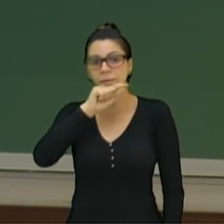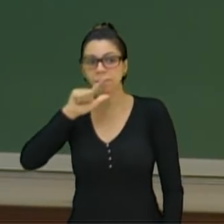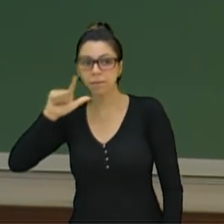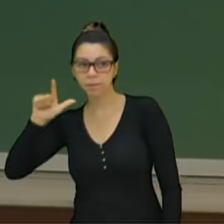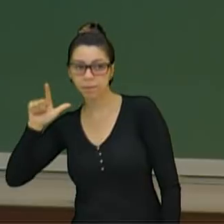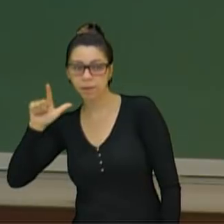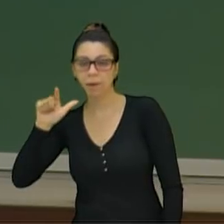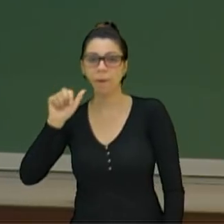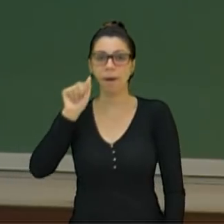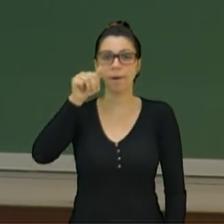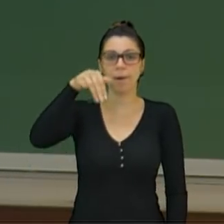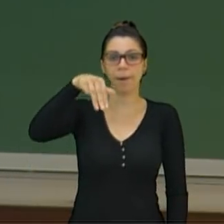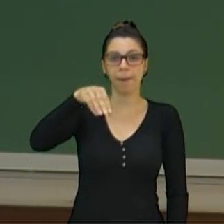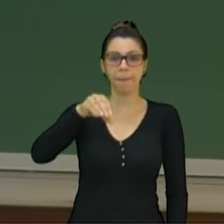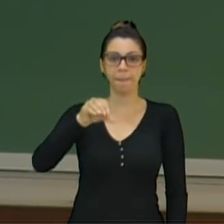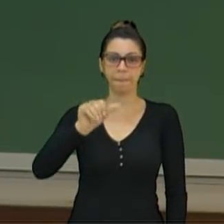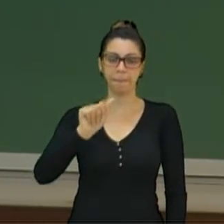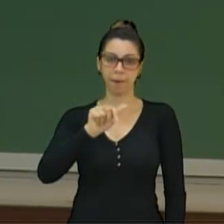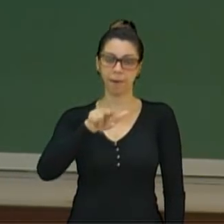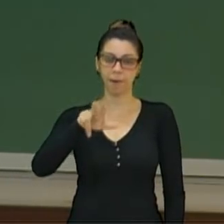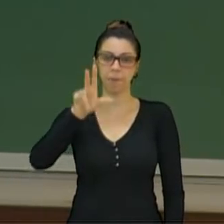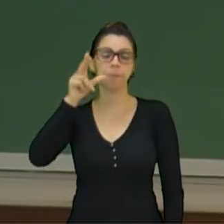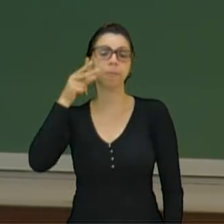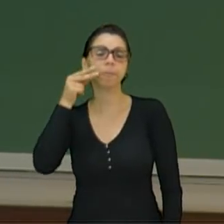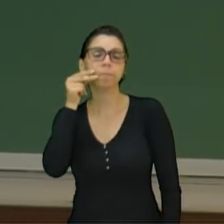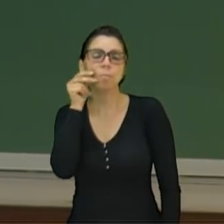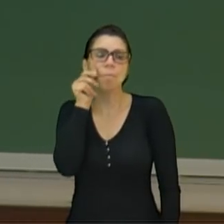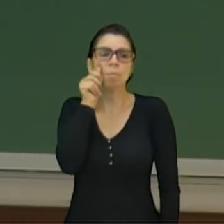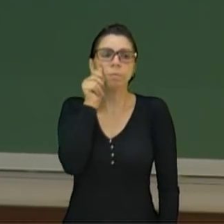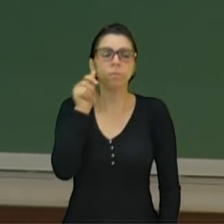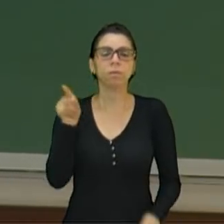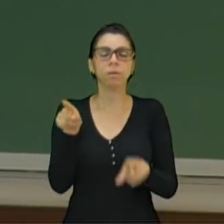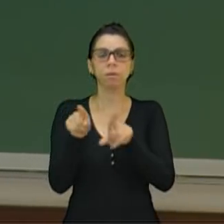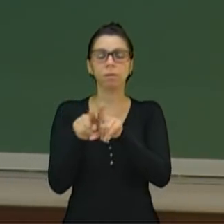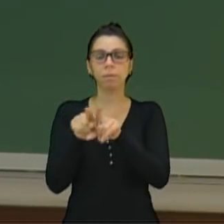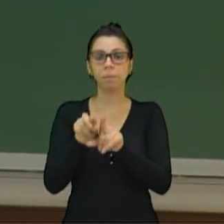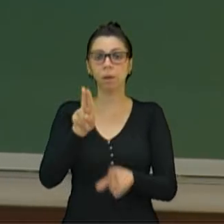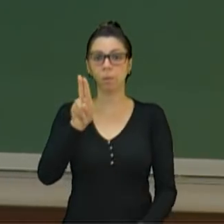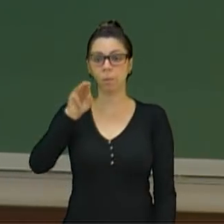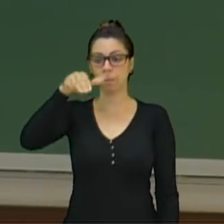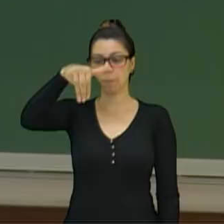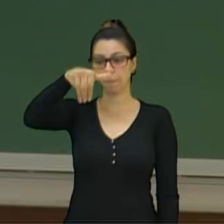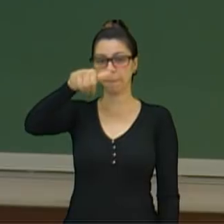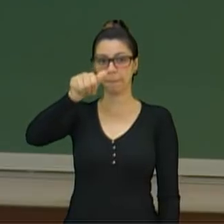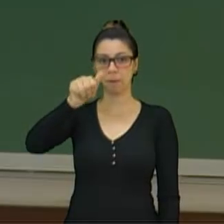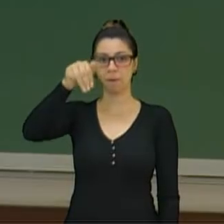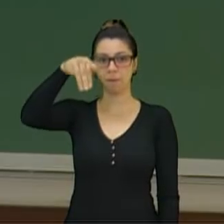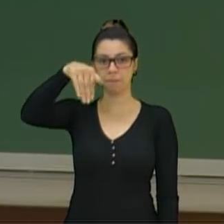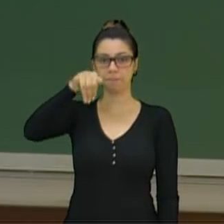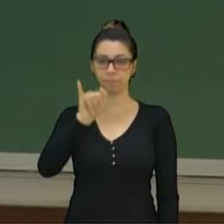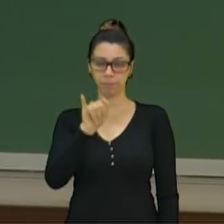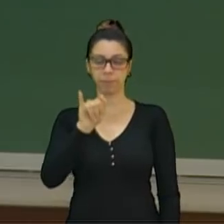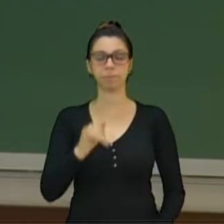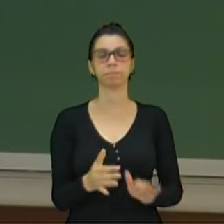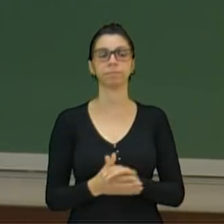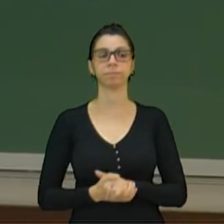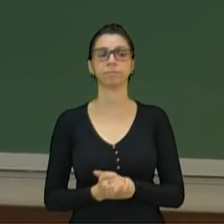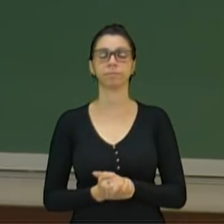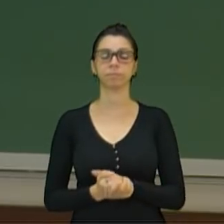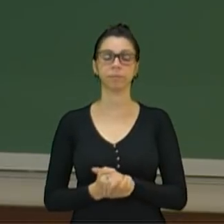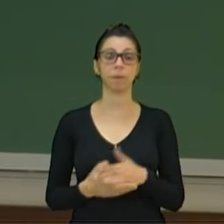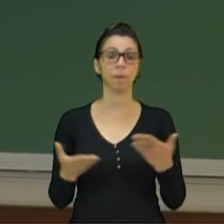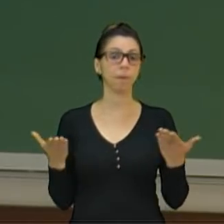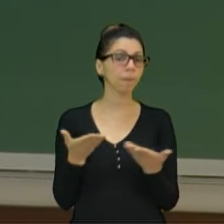2000, o umami, que talvez alguns de vocês não conheciam. Então vamos começar a falar mais um pouquinho como que a